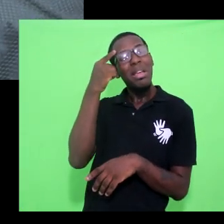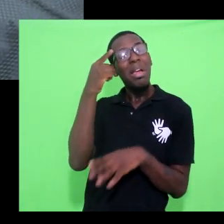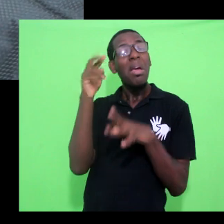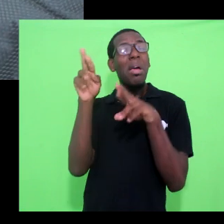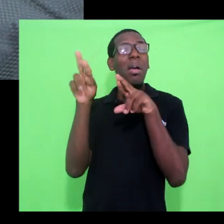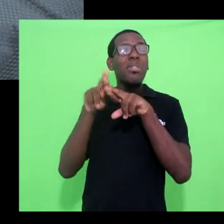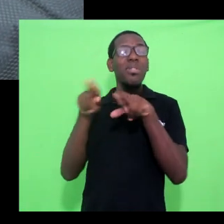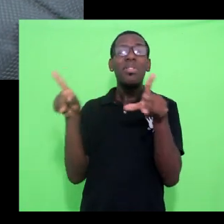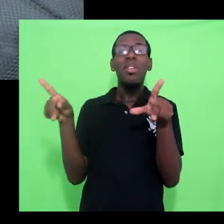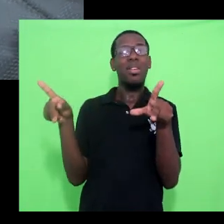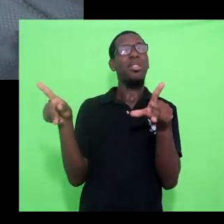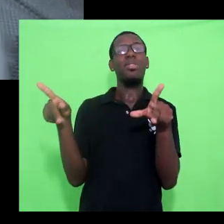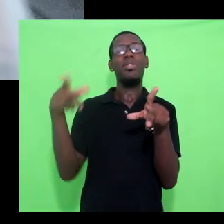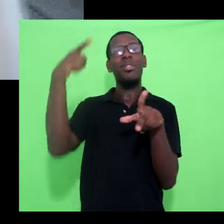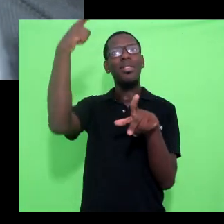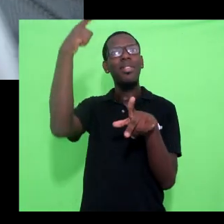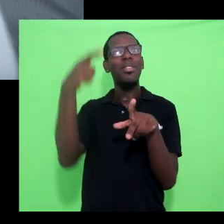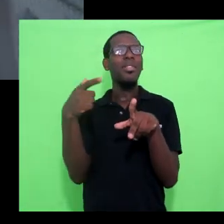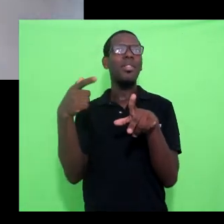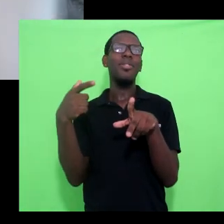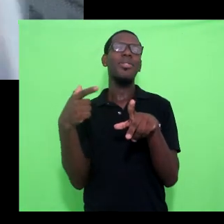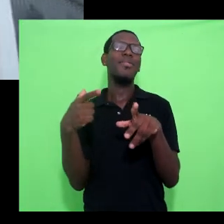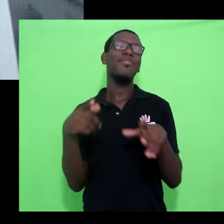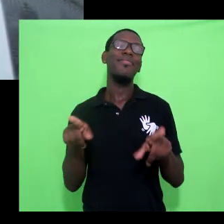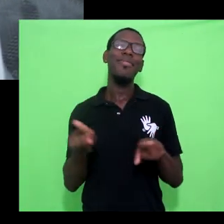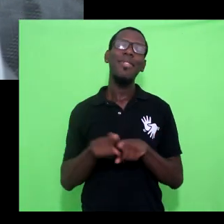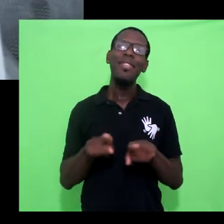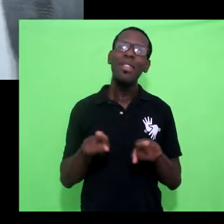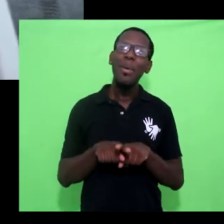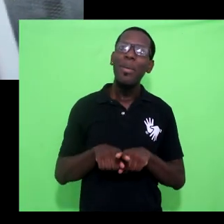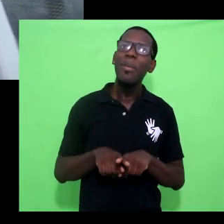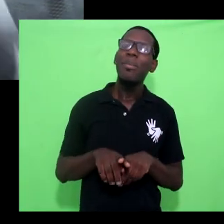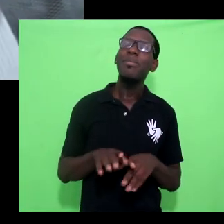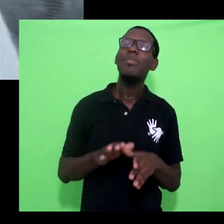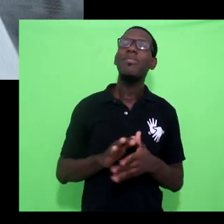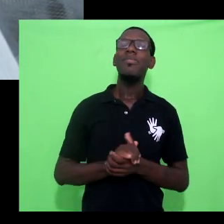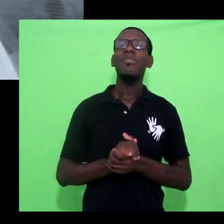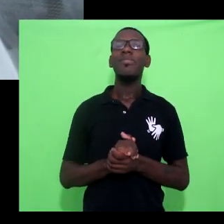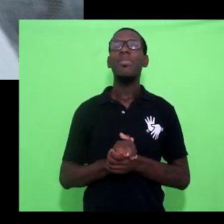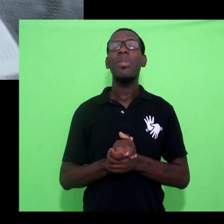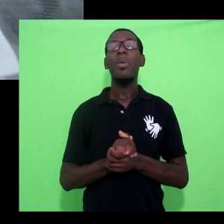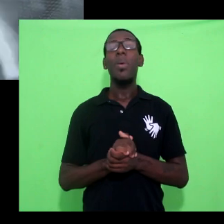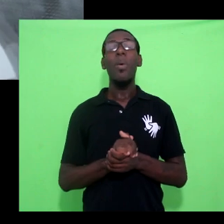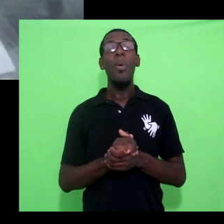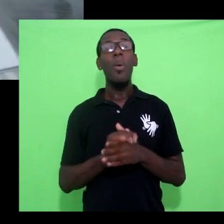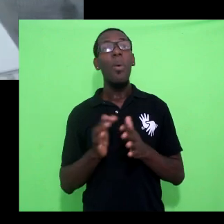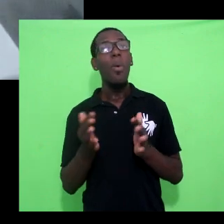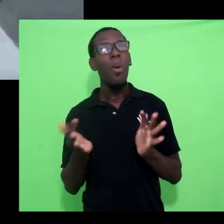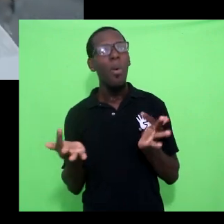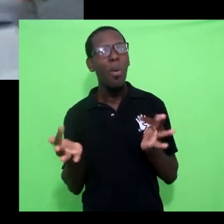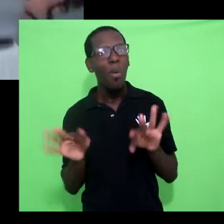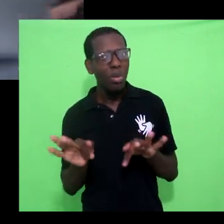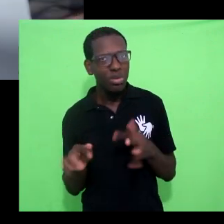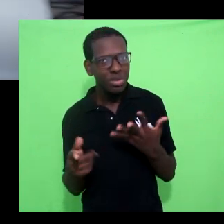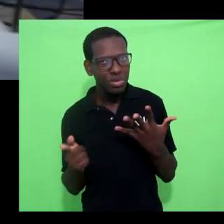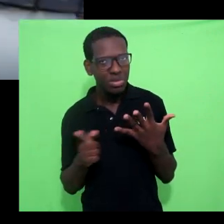os governantes estão muito afim desse negócio, né? Estão pensam diferente da